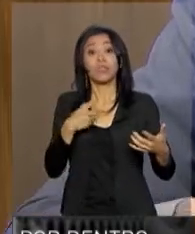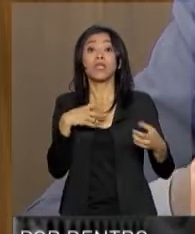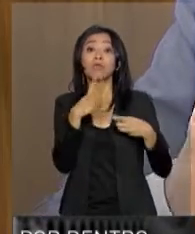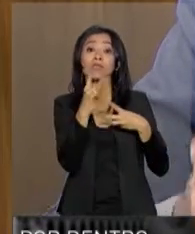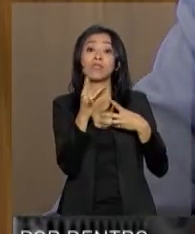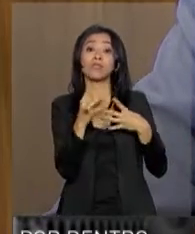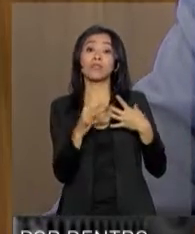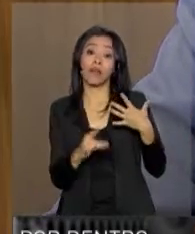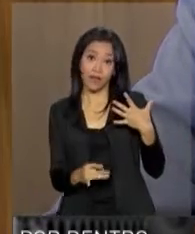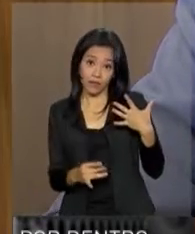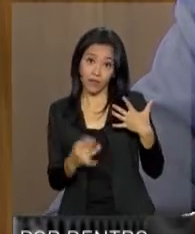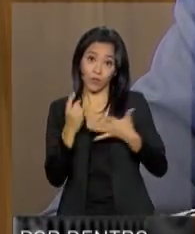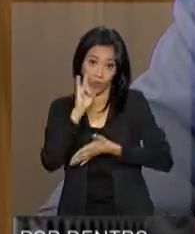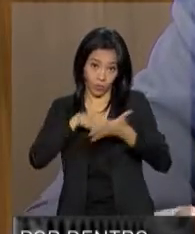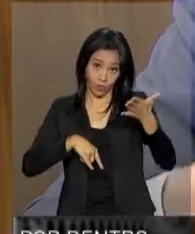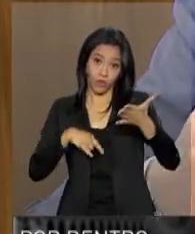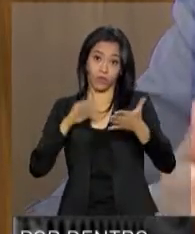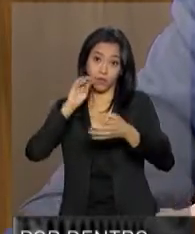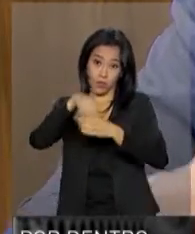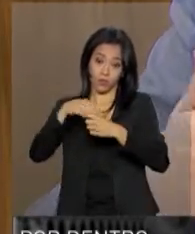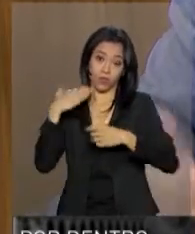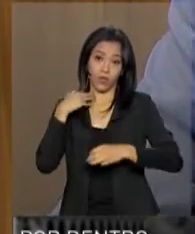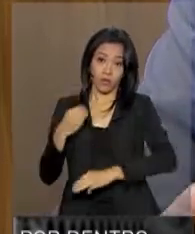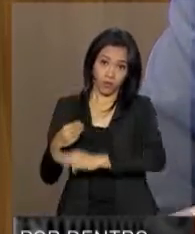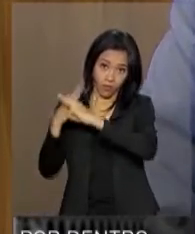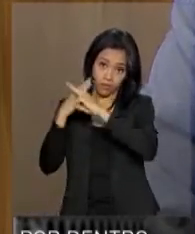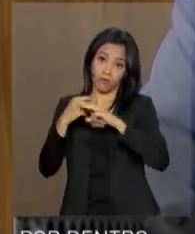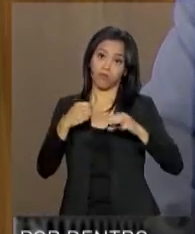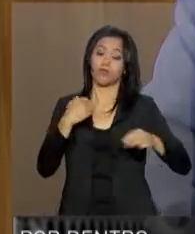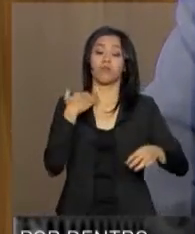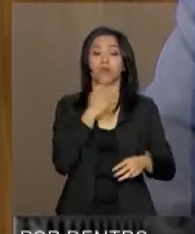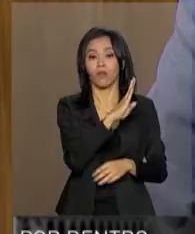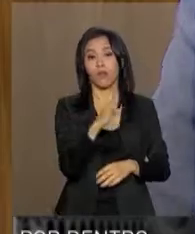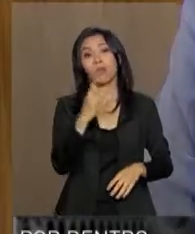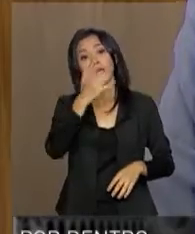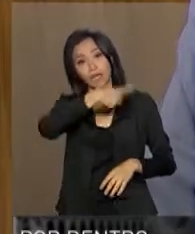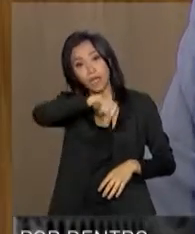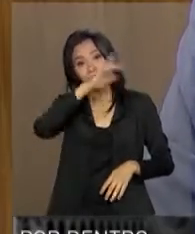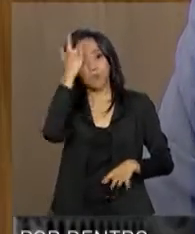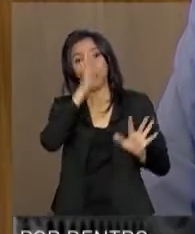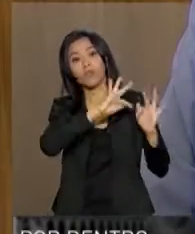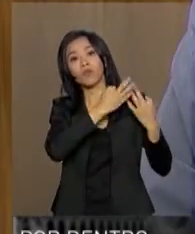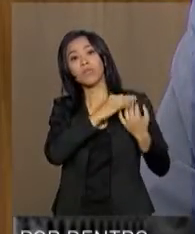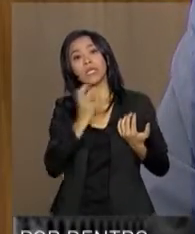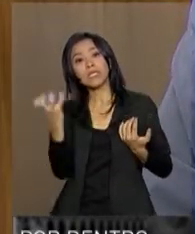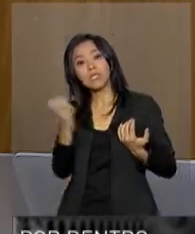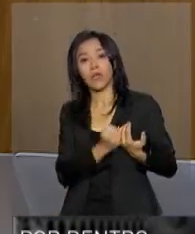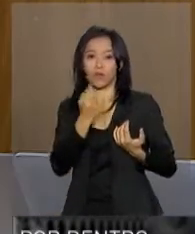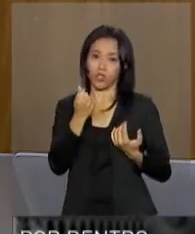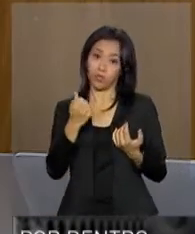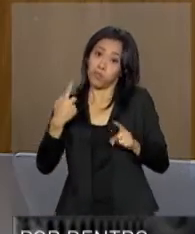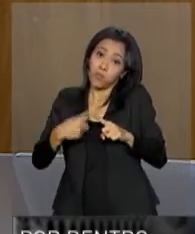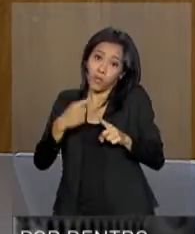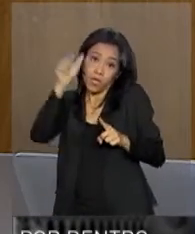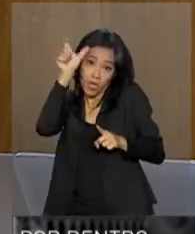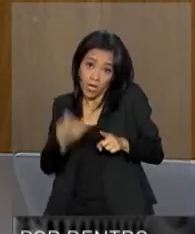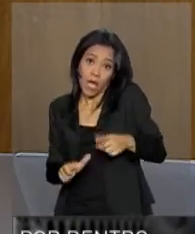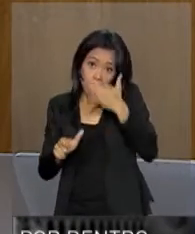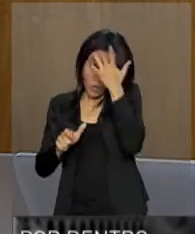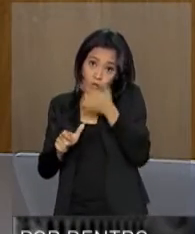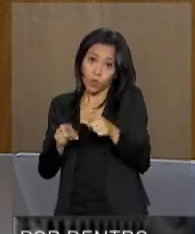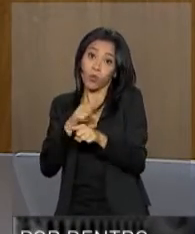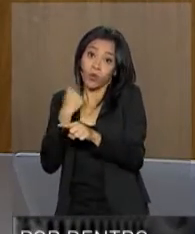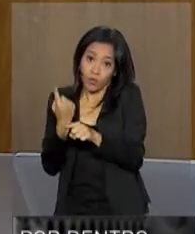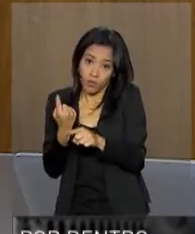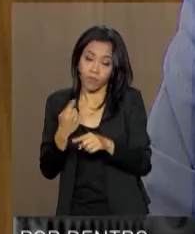do que precisa ser levado para que os herdeiros a quem esse recurso quem procura o banco do brasil quem procura a caixa